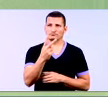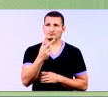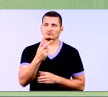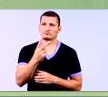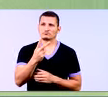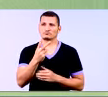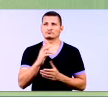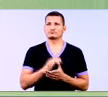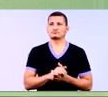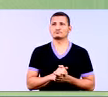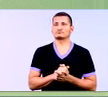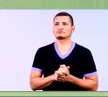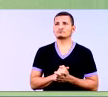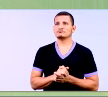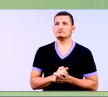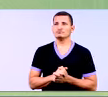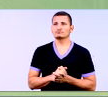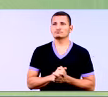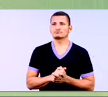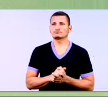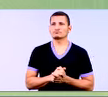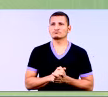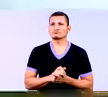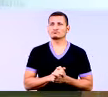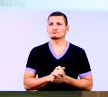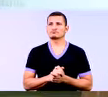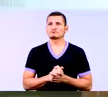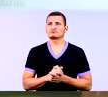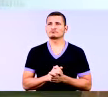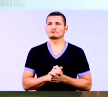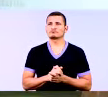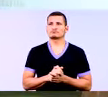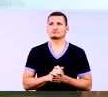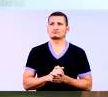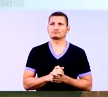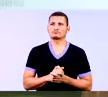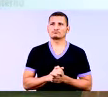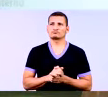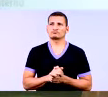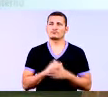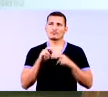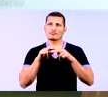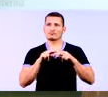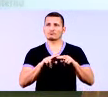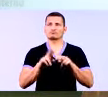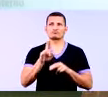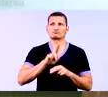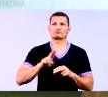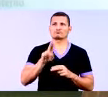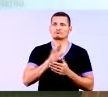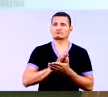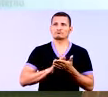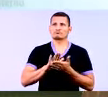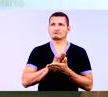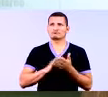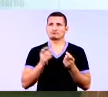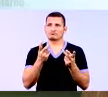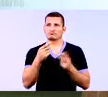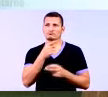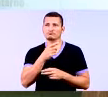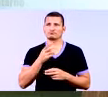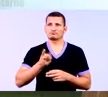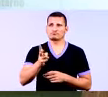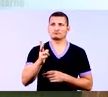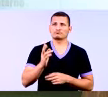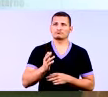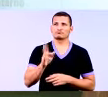O mercado não usa isso para vender. Por quê? O mercado ele vai sempre usar o melhor desempenho, o maior